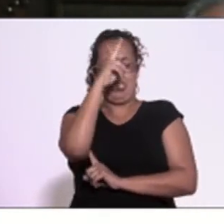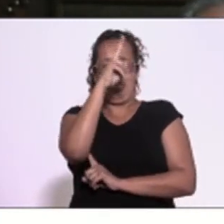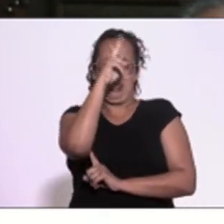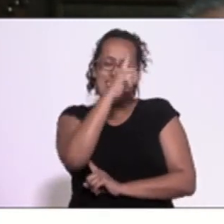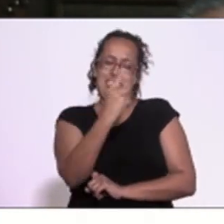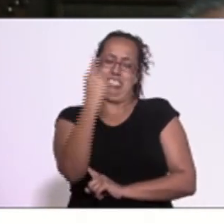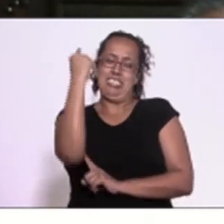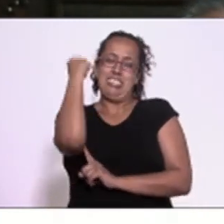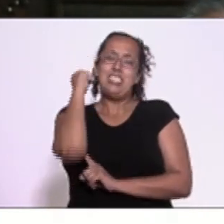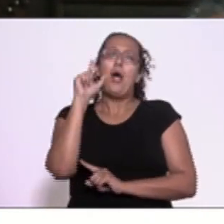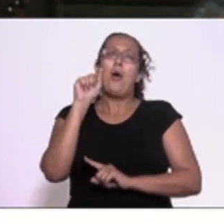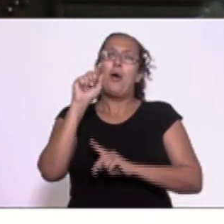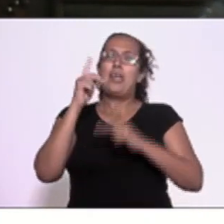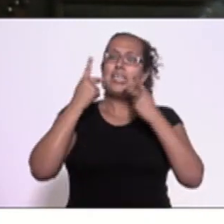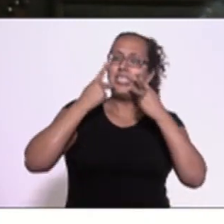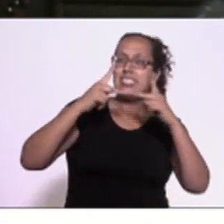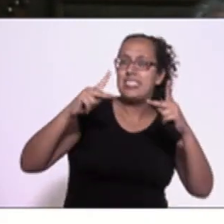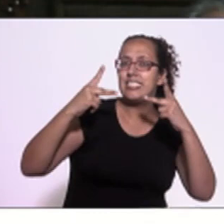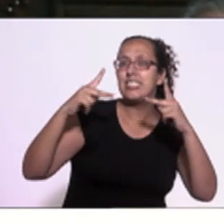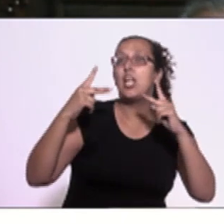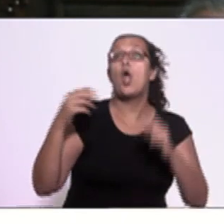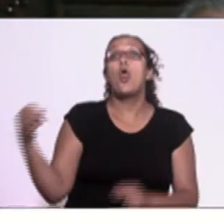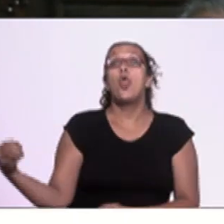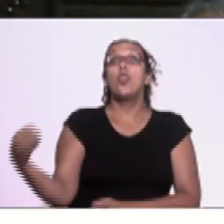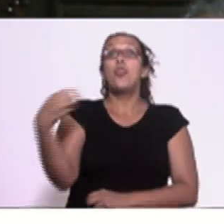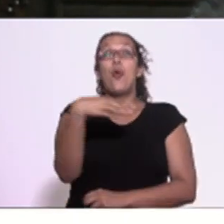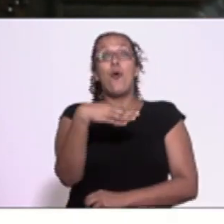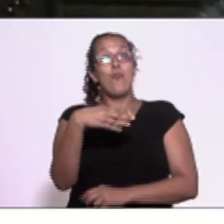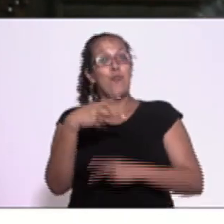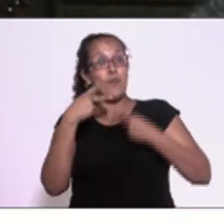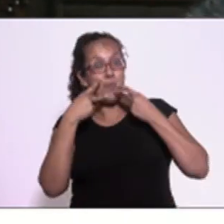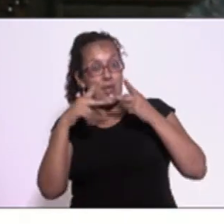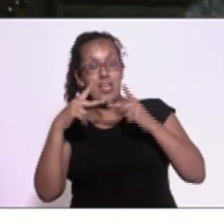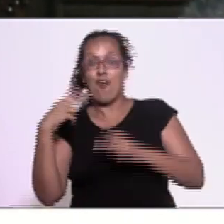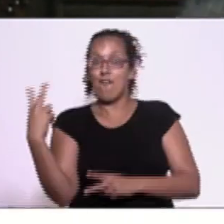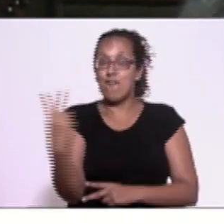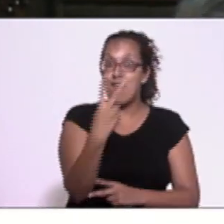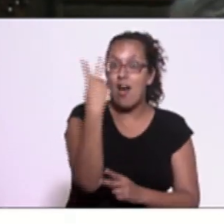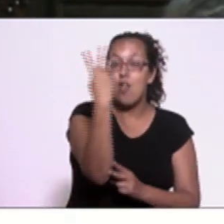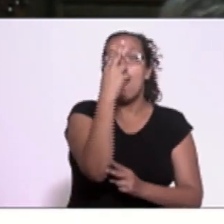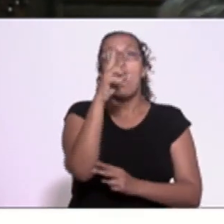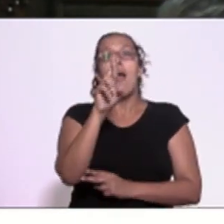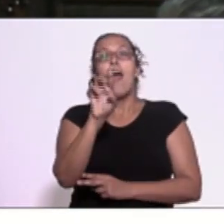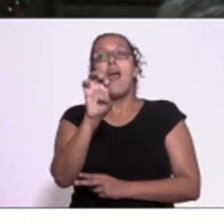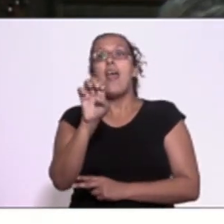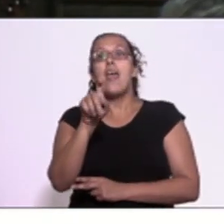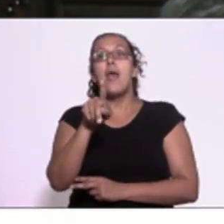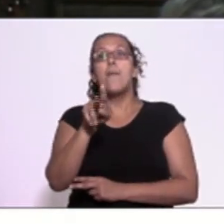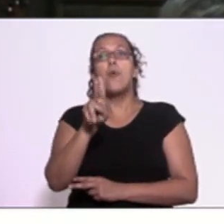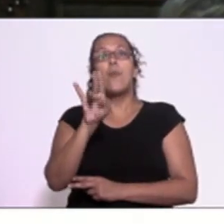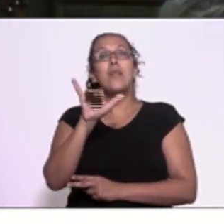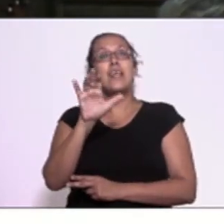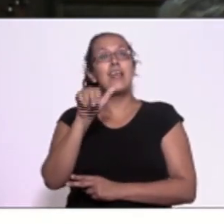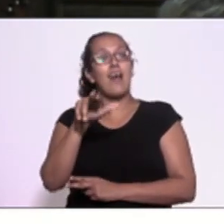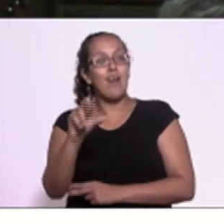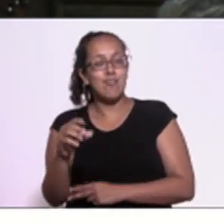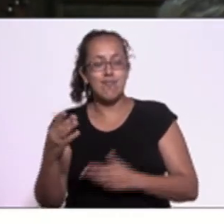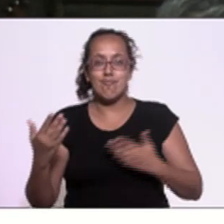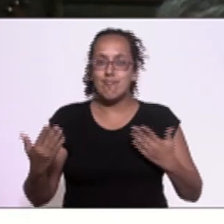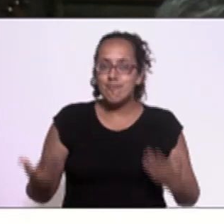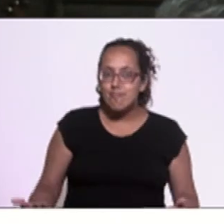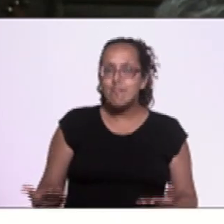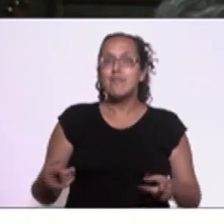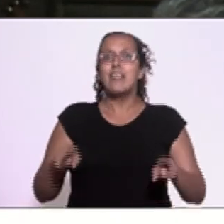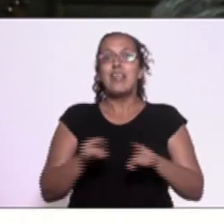Mendes, na propaganda do novo regime e na pregação dos valores republicanos. Como parte da propaganda,